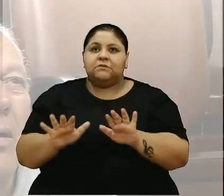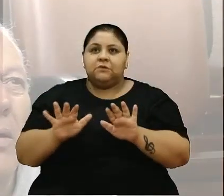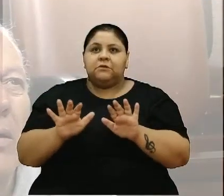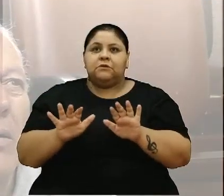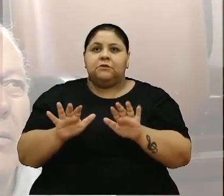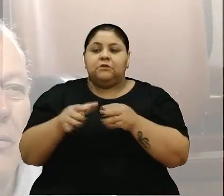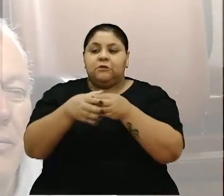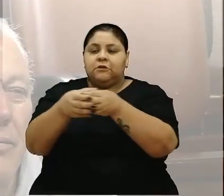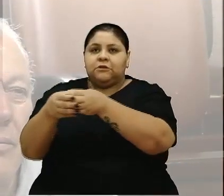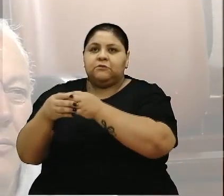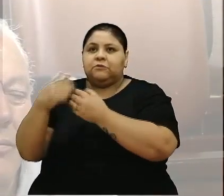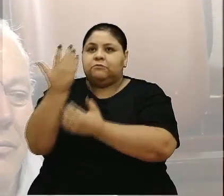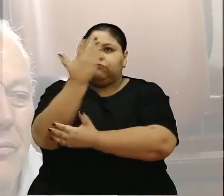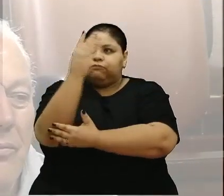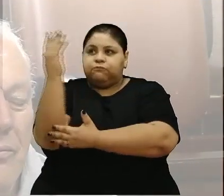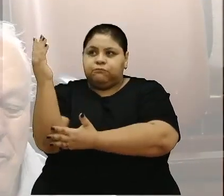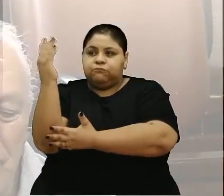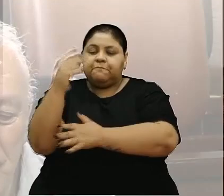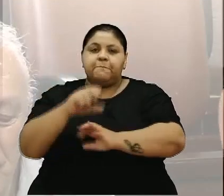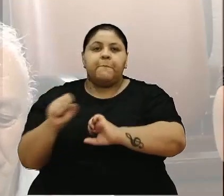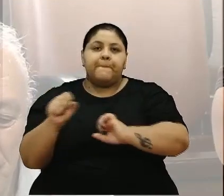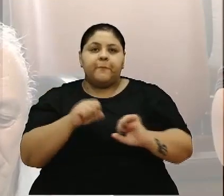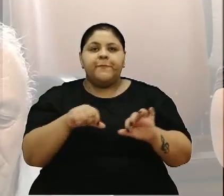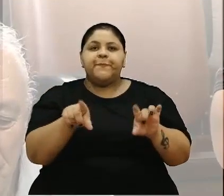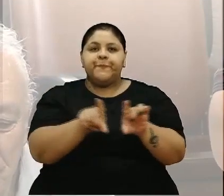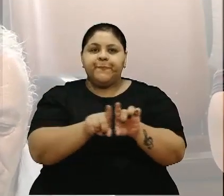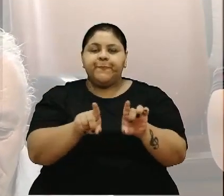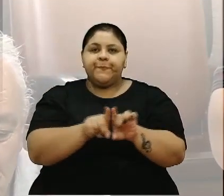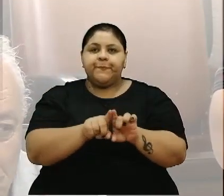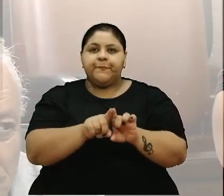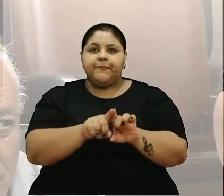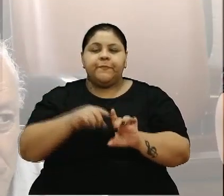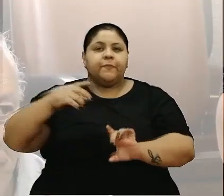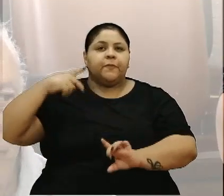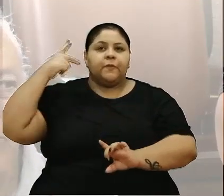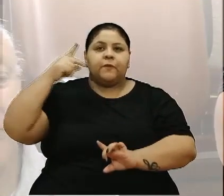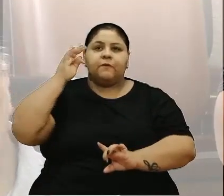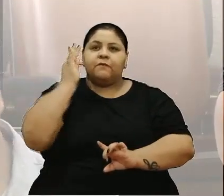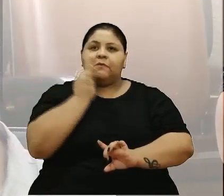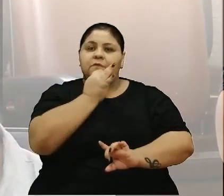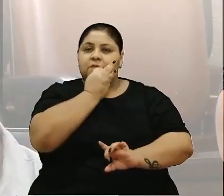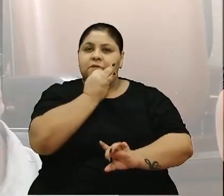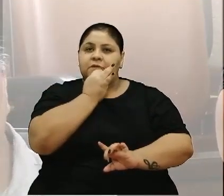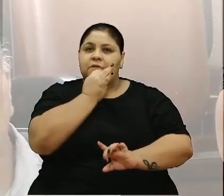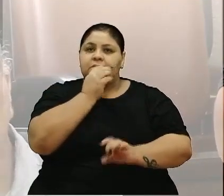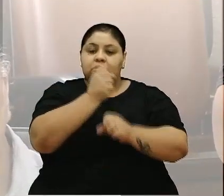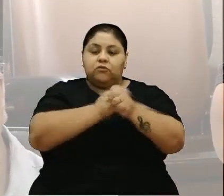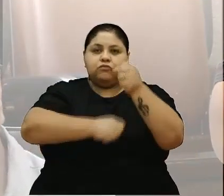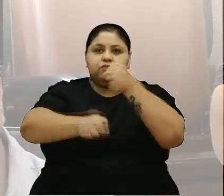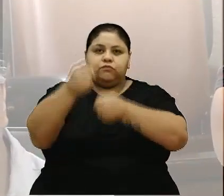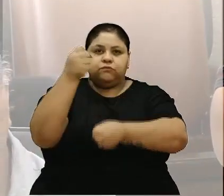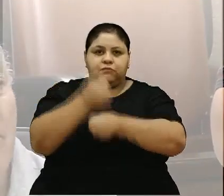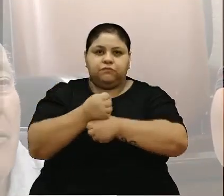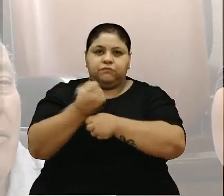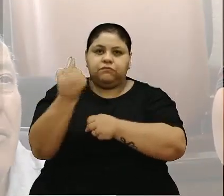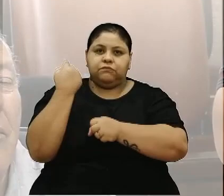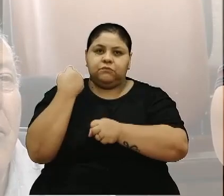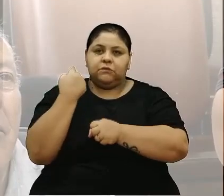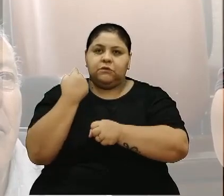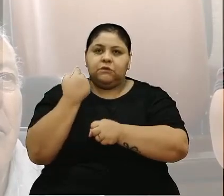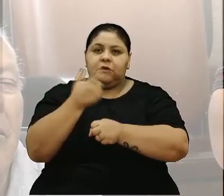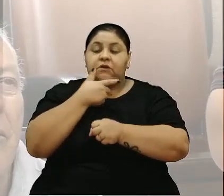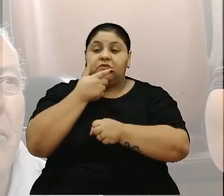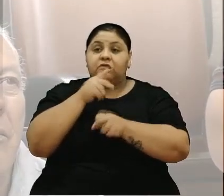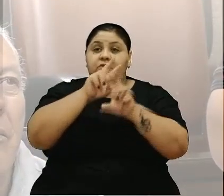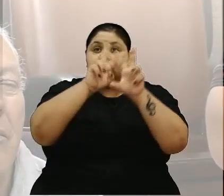comissão do meio ambiente. E que nós possamos também, e a vereadora Tatiane Frisso, na legislatura, no ano passado, ela levantou o tema